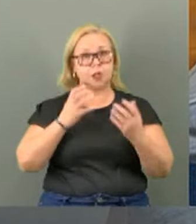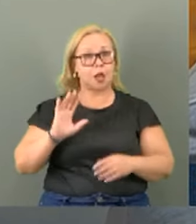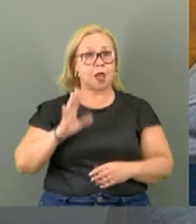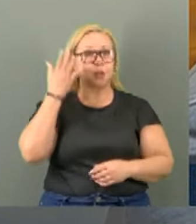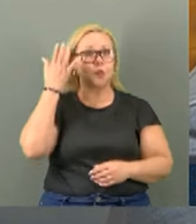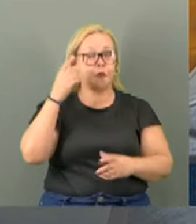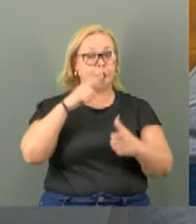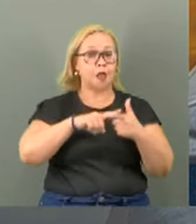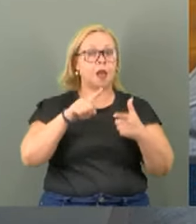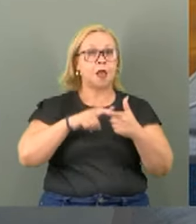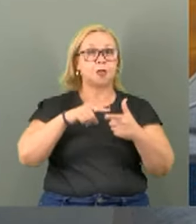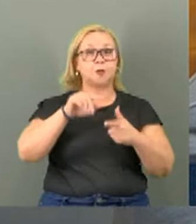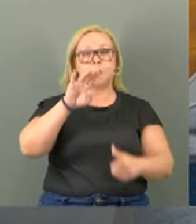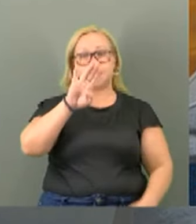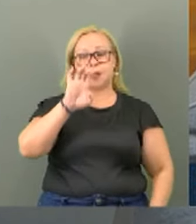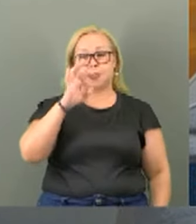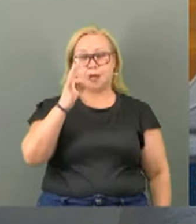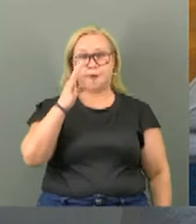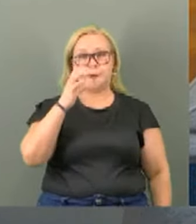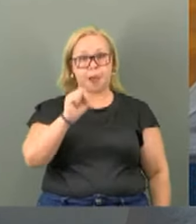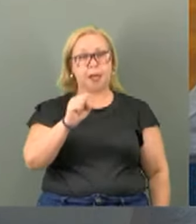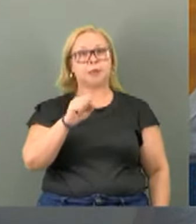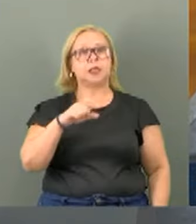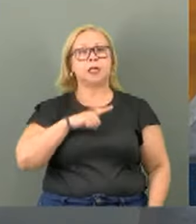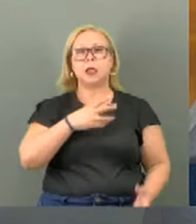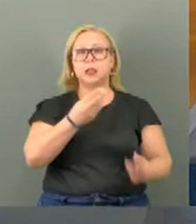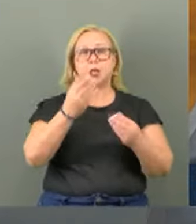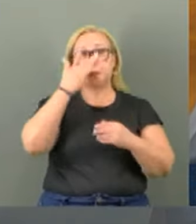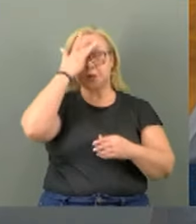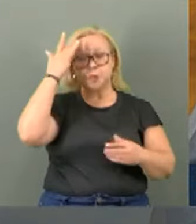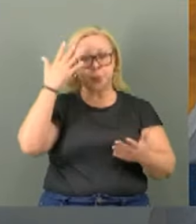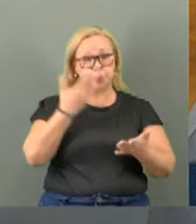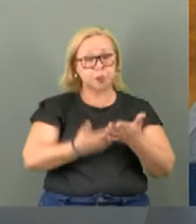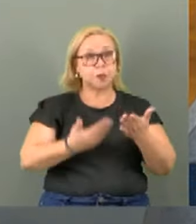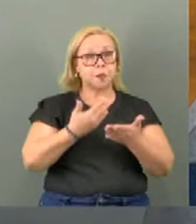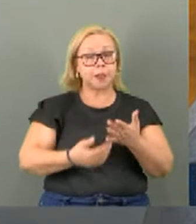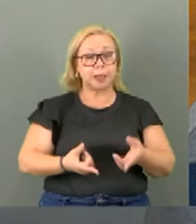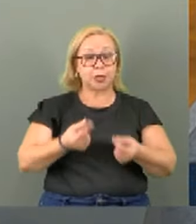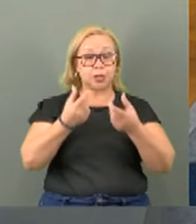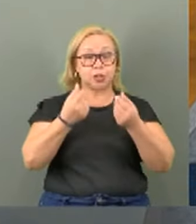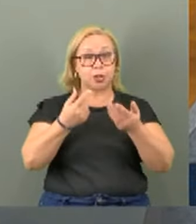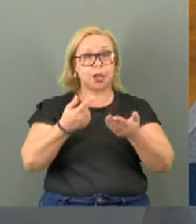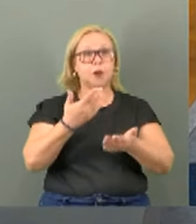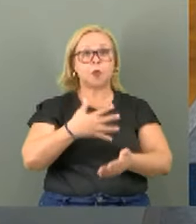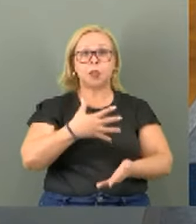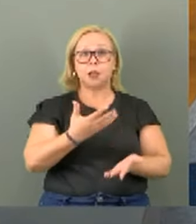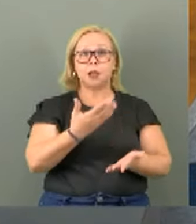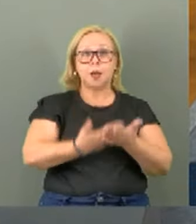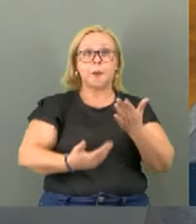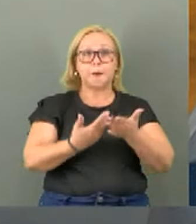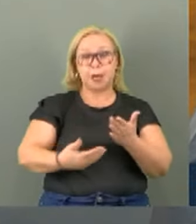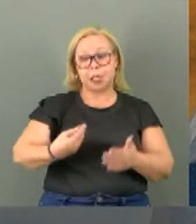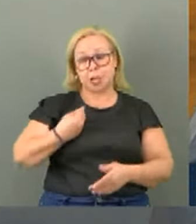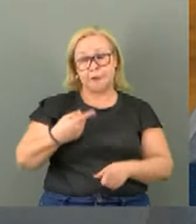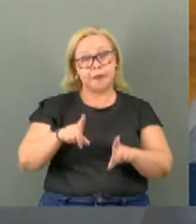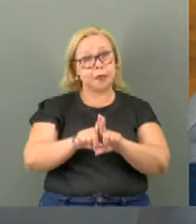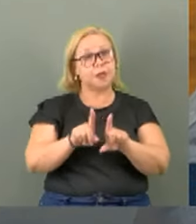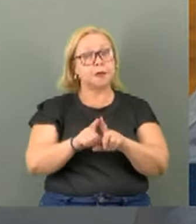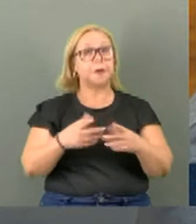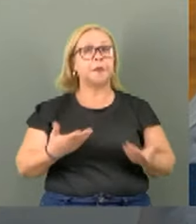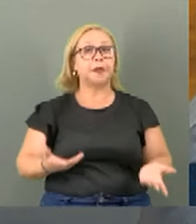muita gente aí perdendo a vida, perdendo dinheiro. Mas eu acho que tem que ter uma cautela, senador Eduardo Girão. Primeiro que vai um grupo de senadores para